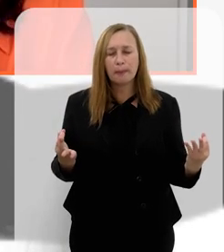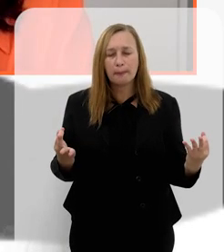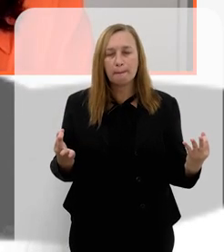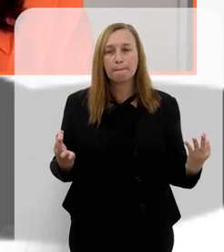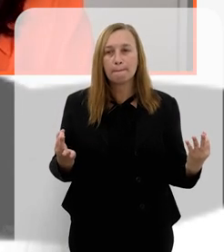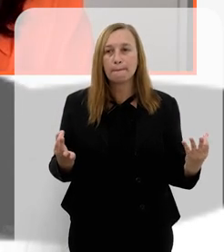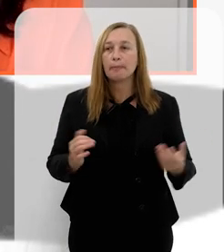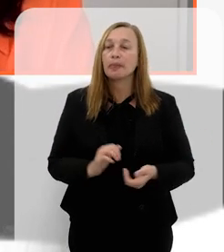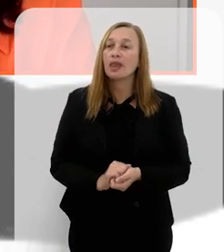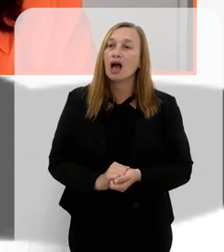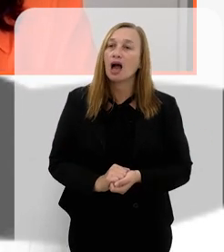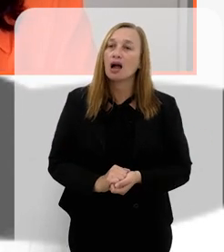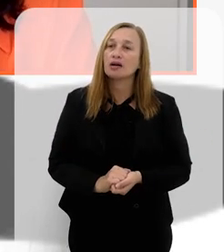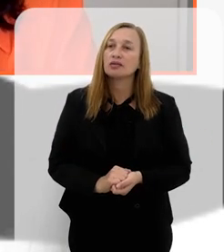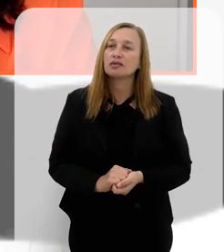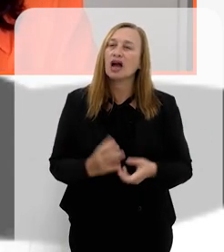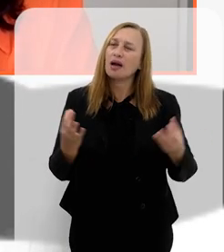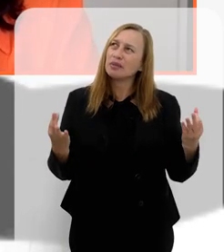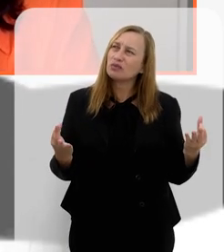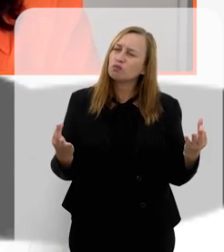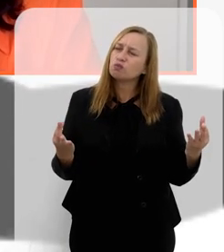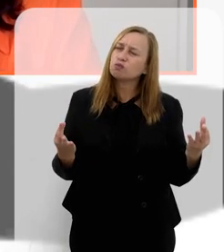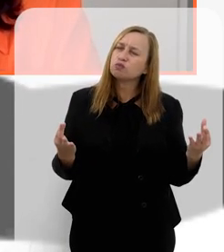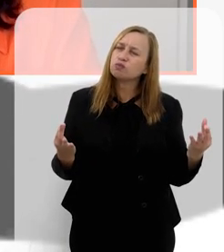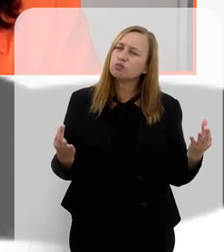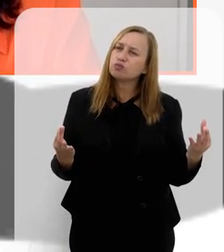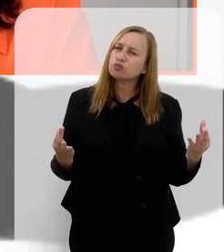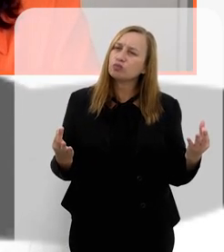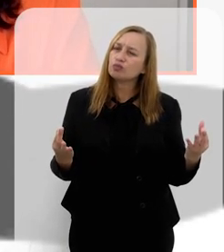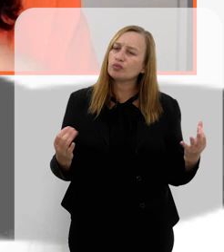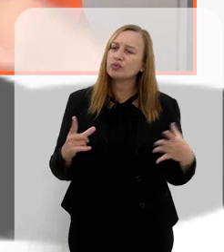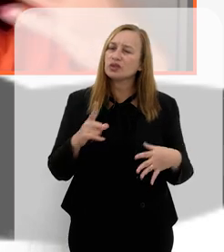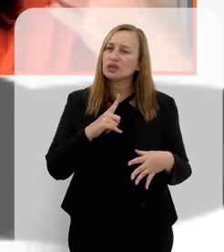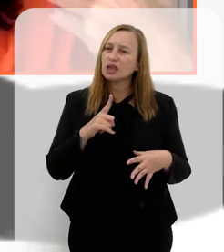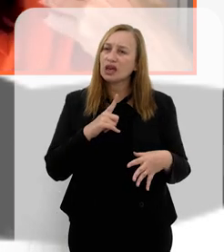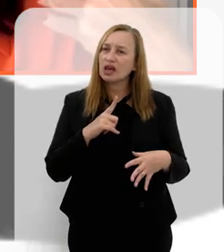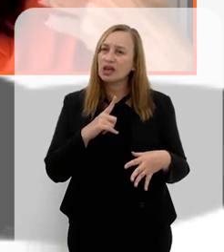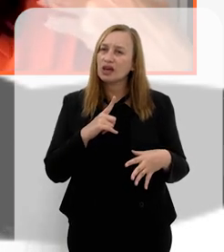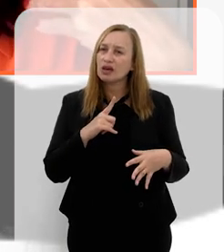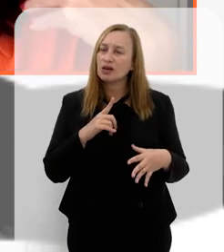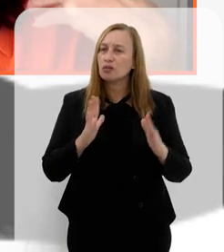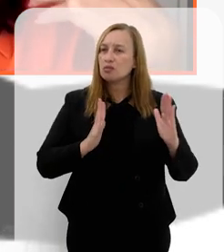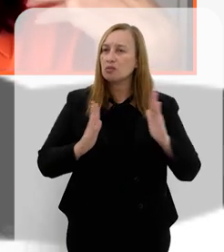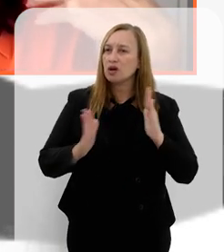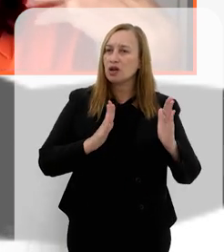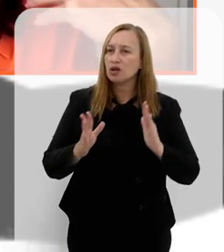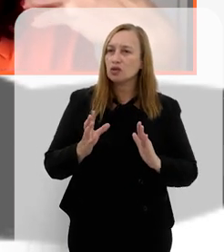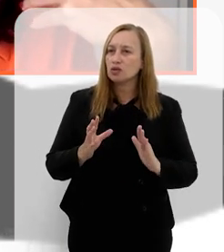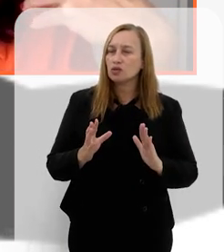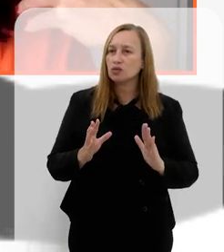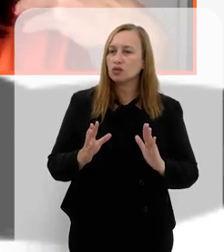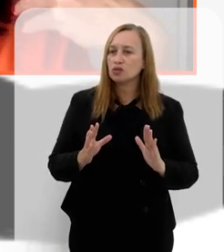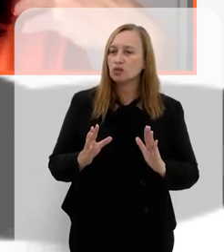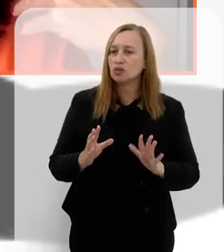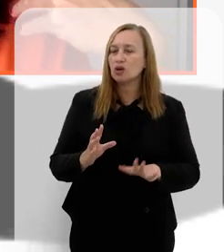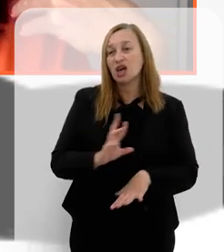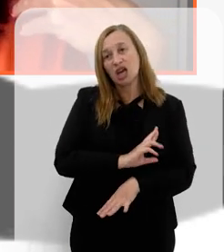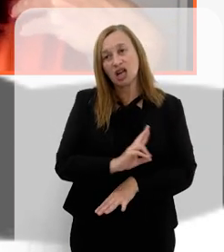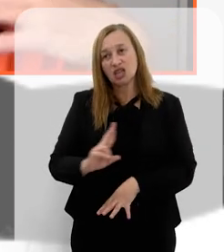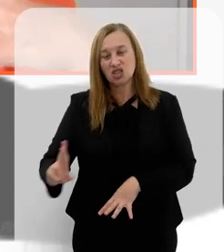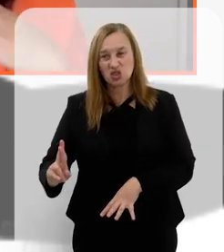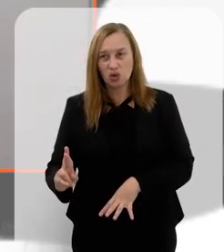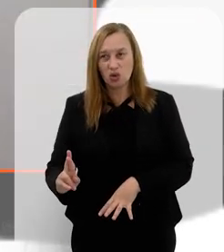A meditação, ela teve durante muito tempo uma conotação errônea,